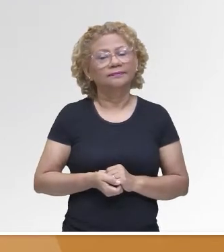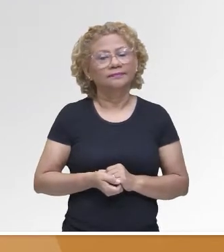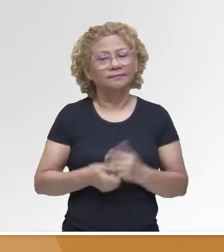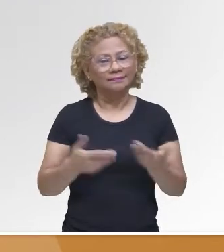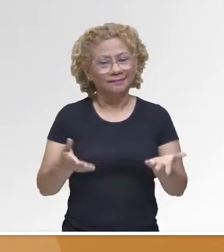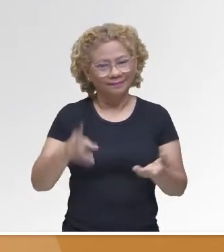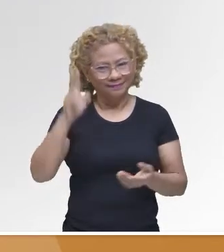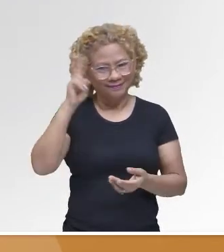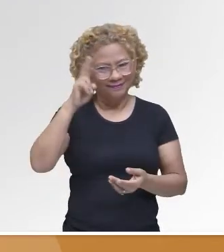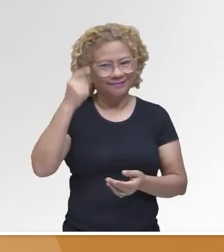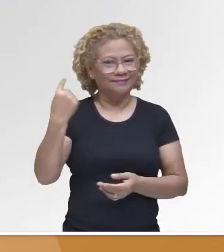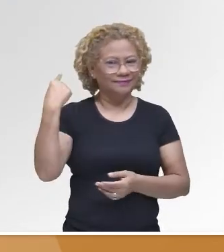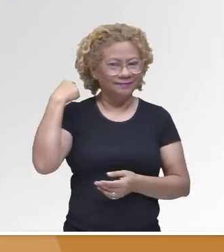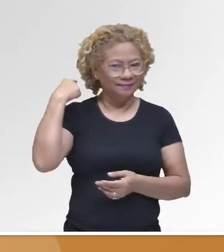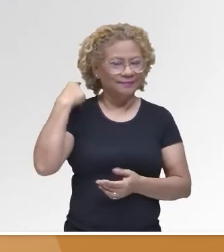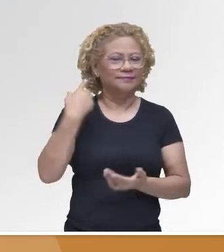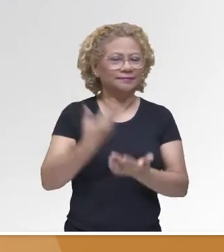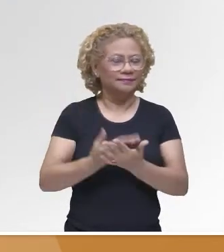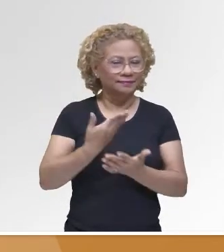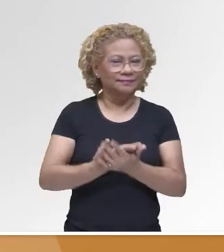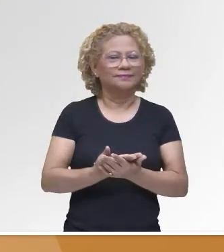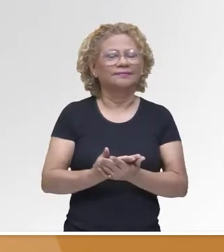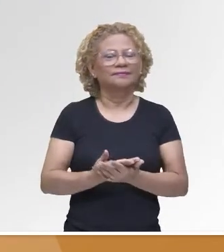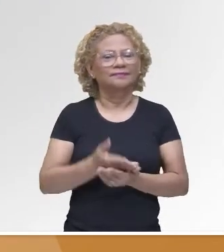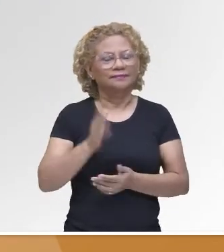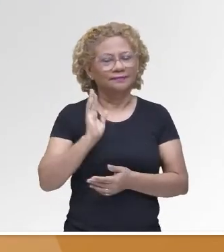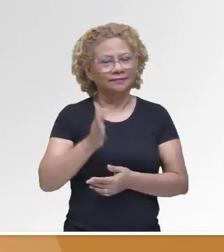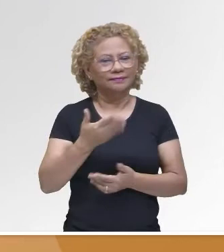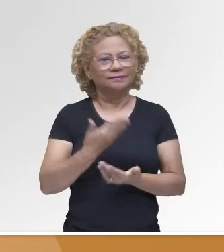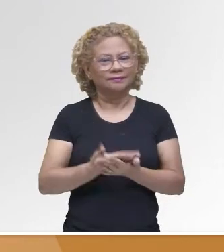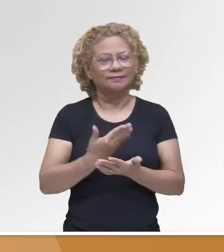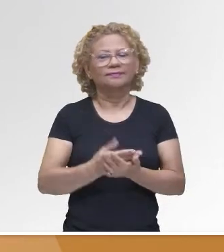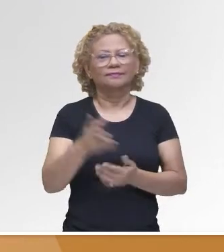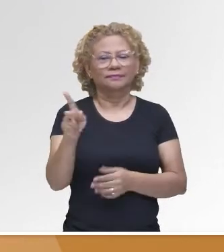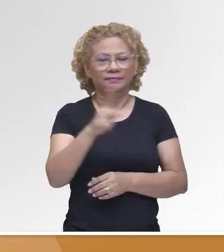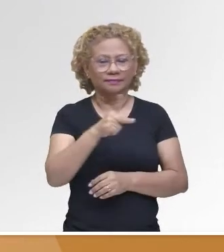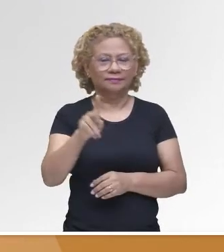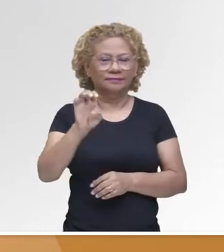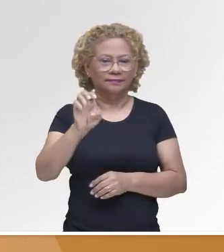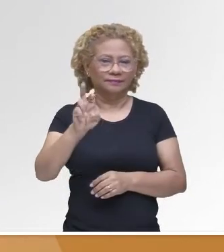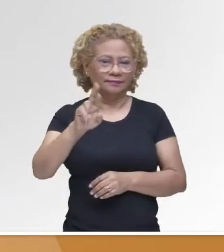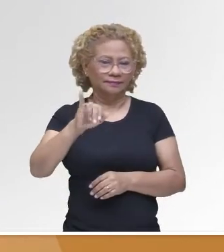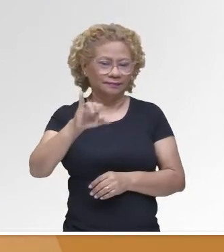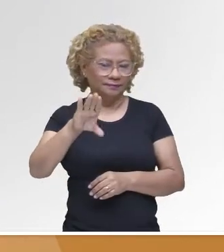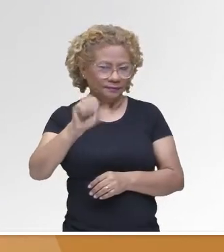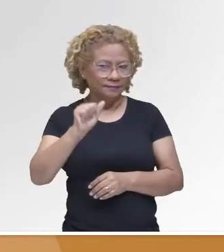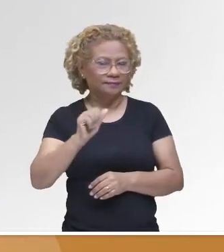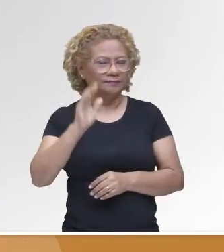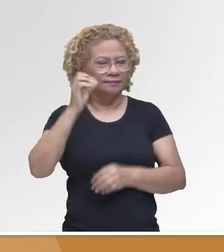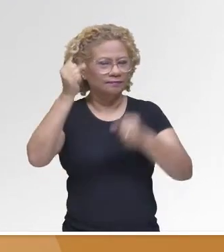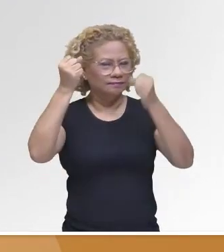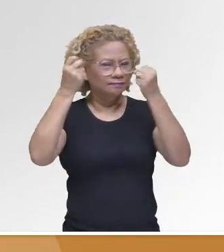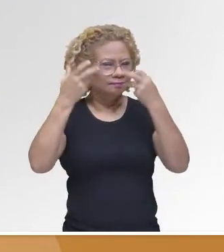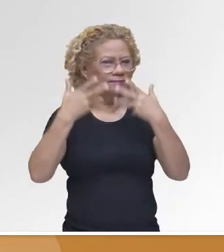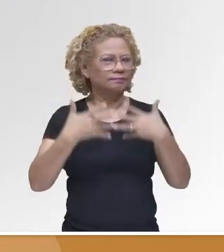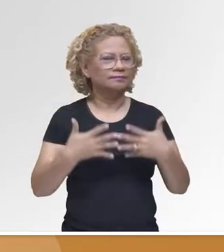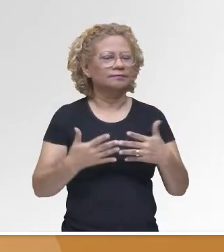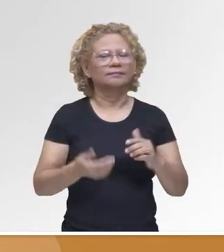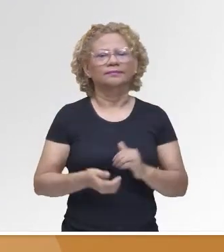vocês estudaram aí no primeiro momento. A professora Érica falou um pouco sobre isso. E agora nós vamos